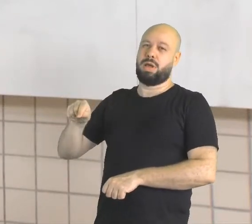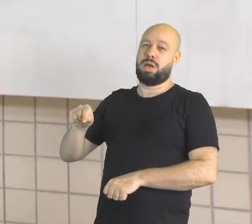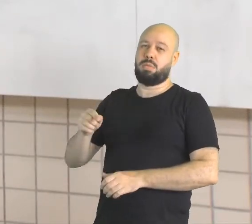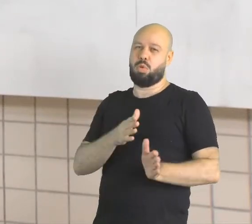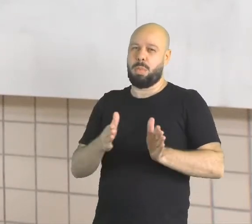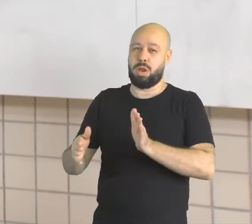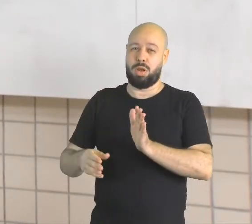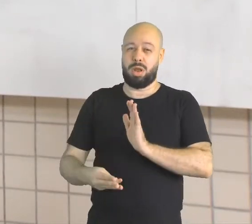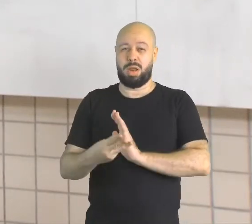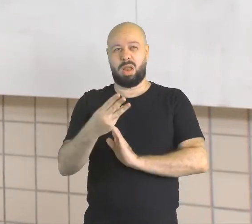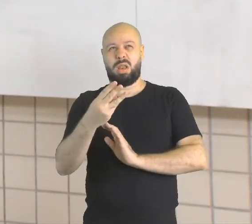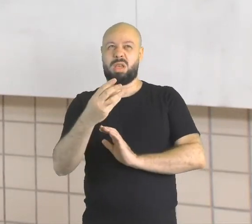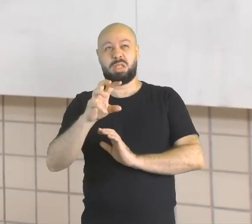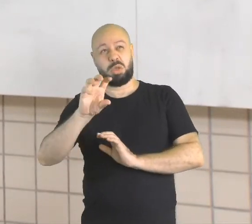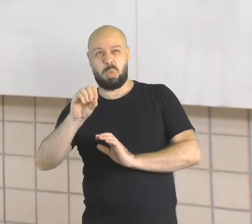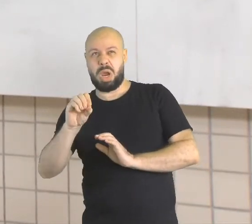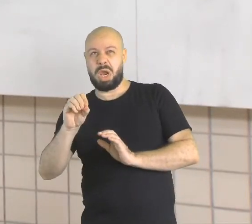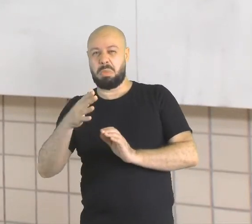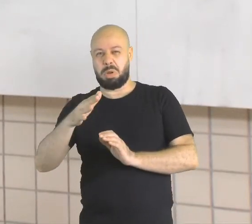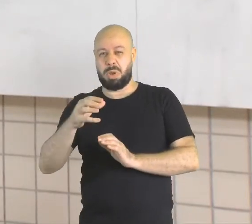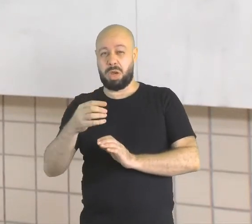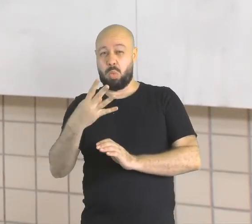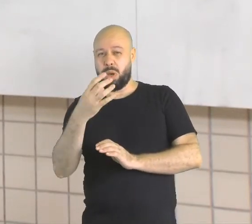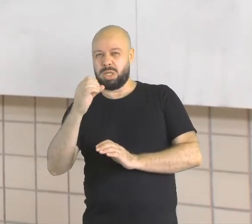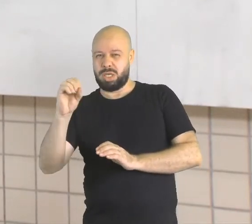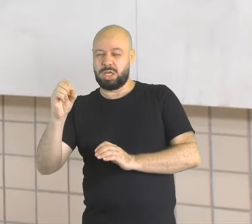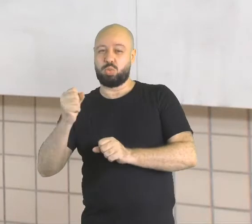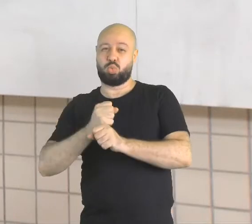350, 400 anos de história?